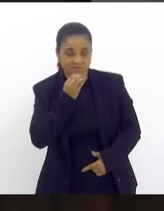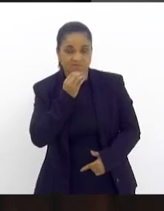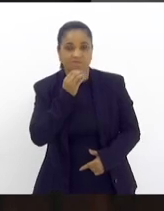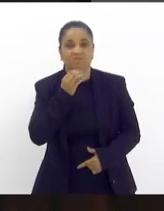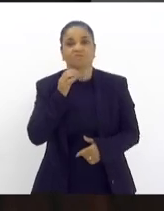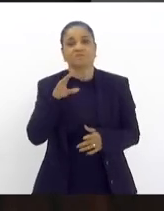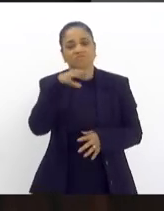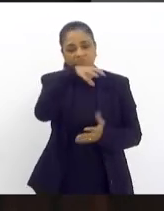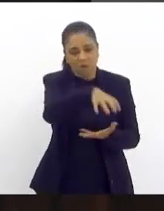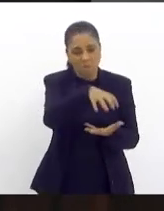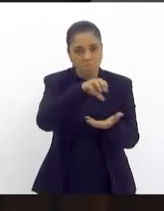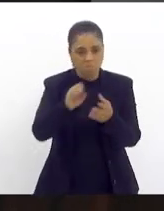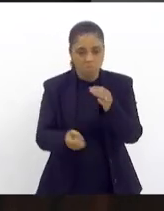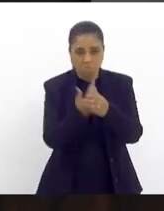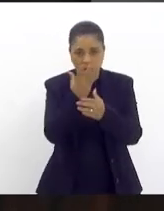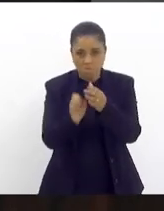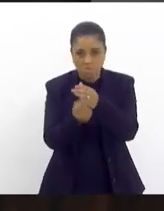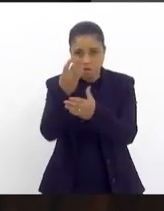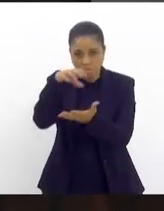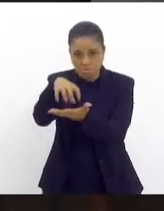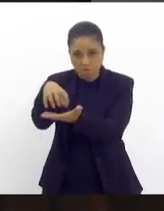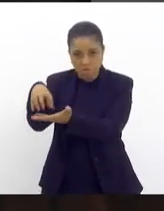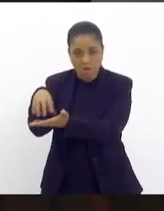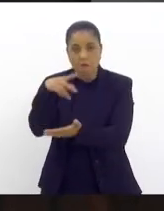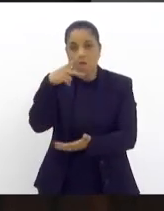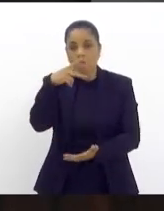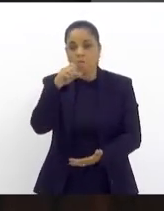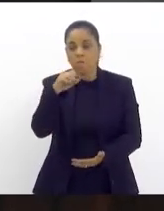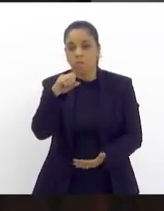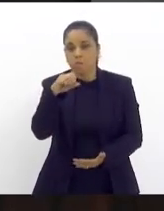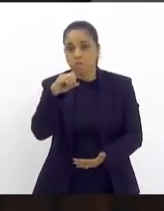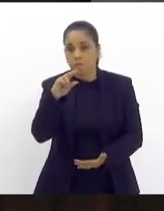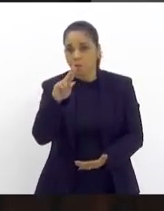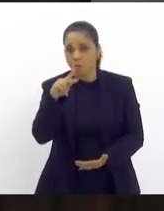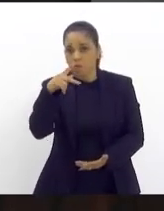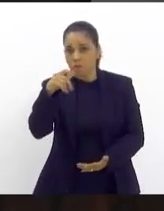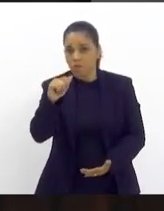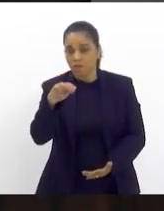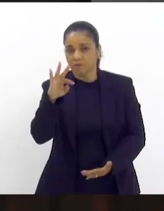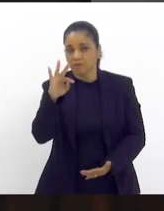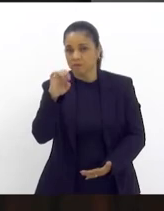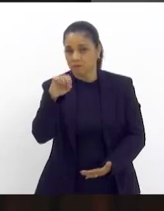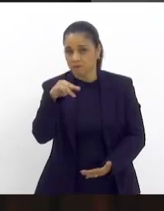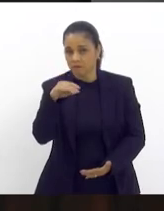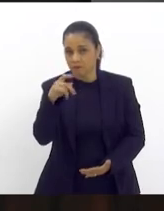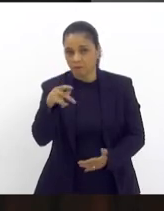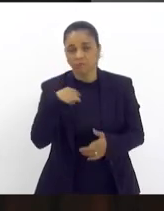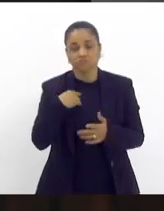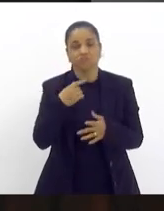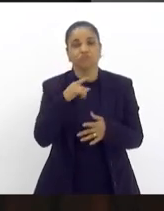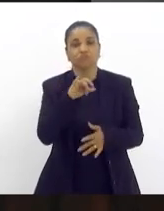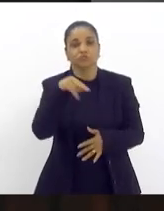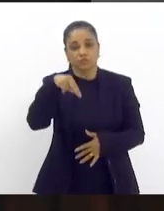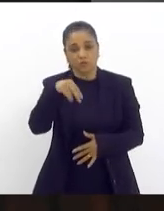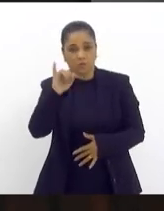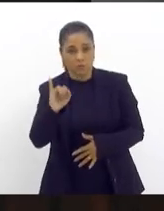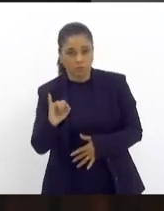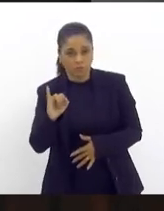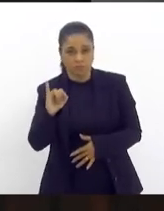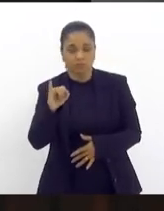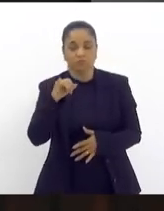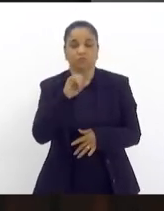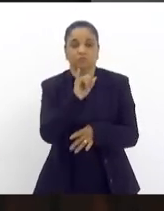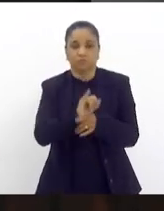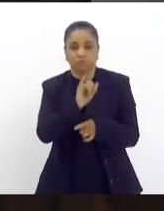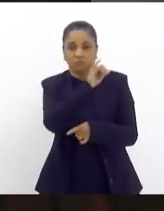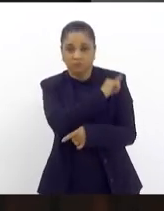instalação de unidade do Rio Poupa Tempo na cidade de Nova Iguaçu, Rio de Janeiro. Parecer da Comissão de Indicação Legislativa pela transformação em